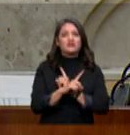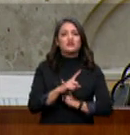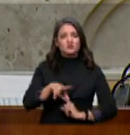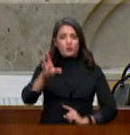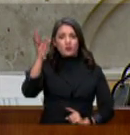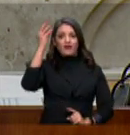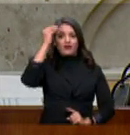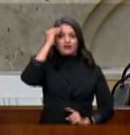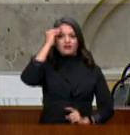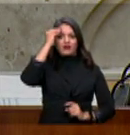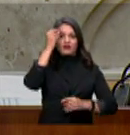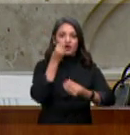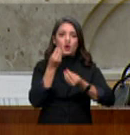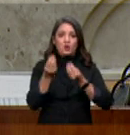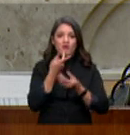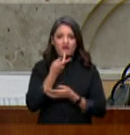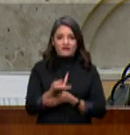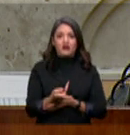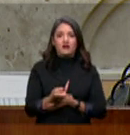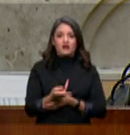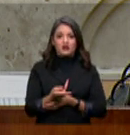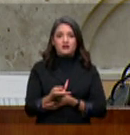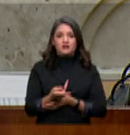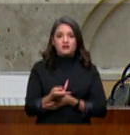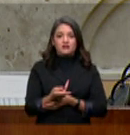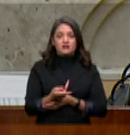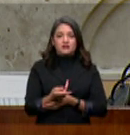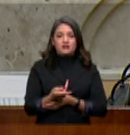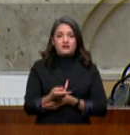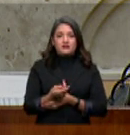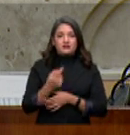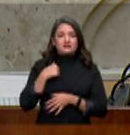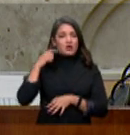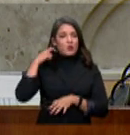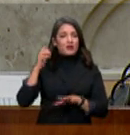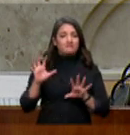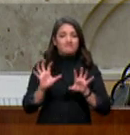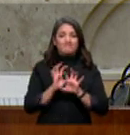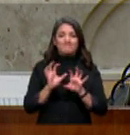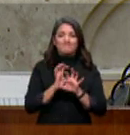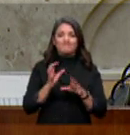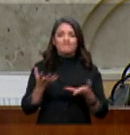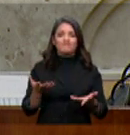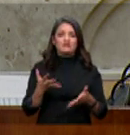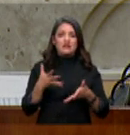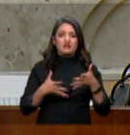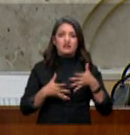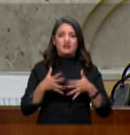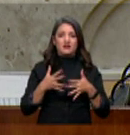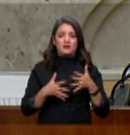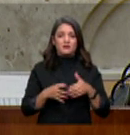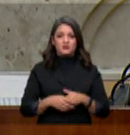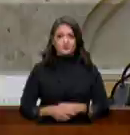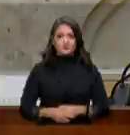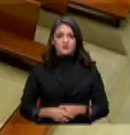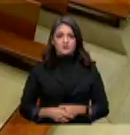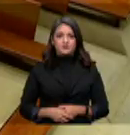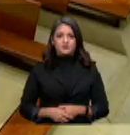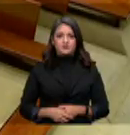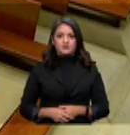cortando, não na realidade cortando, ministro tem um Fux. Barulho no curso da sua fala. É, bom,